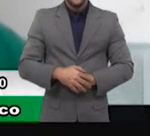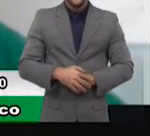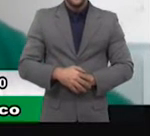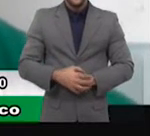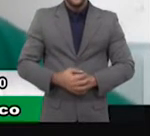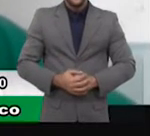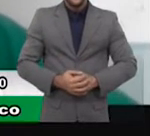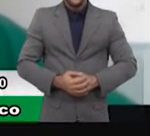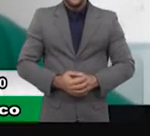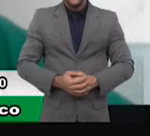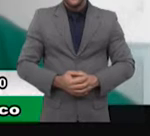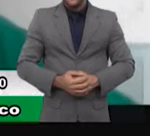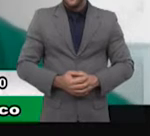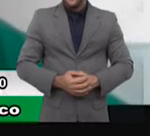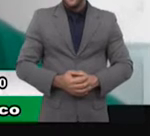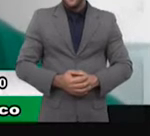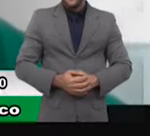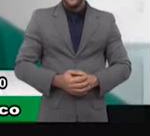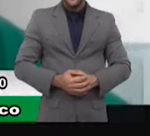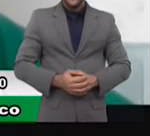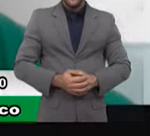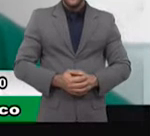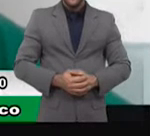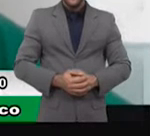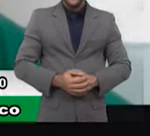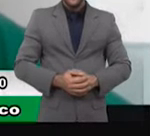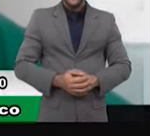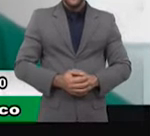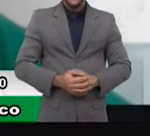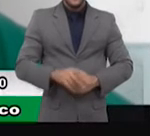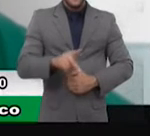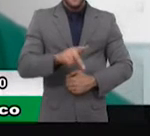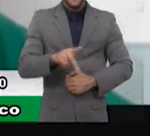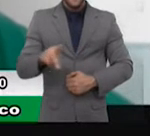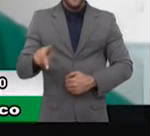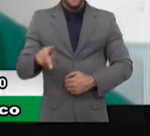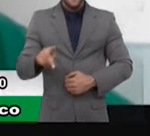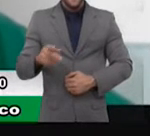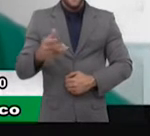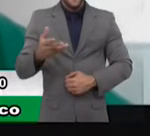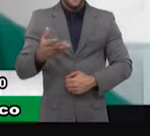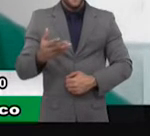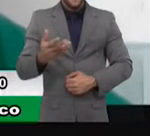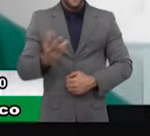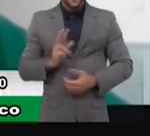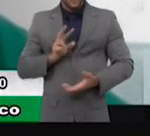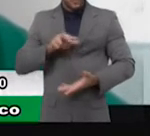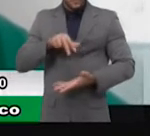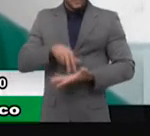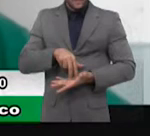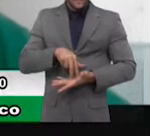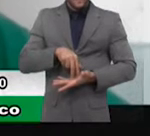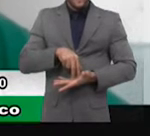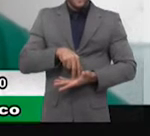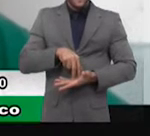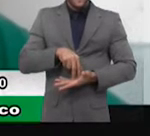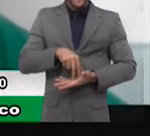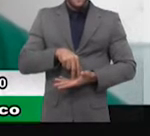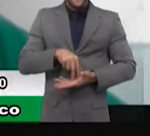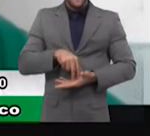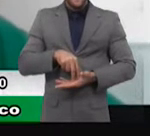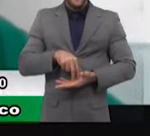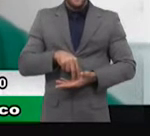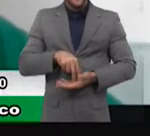através da NET, da TV Câmara. Senhor presidente, eu vim para esta casa no